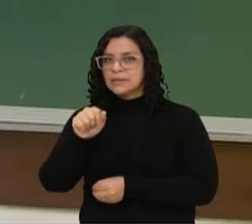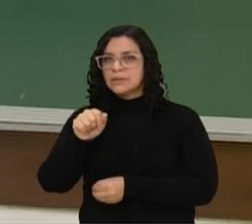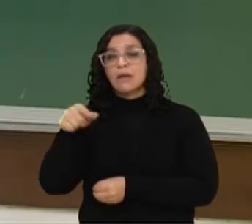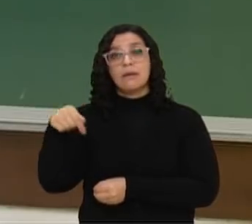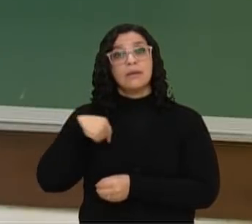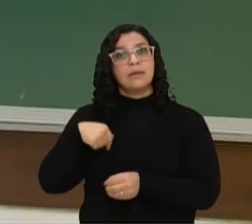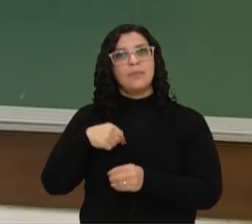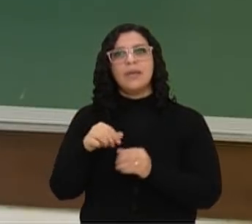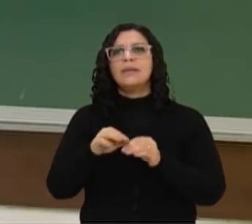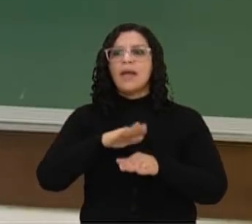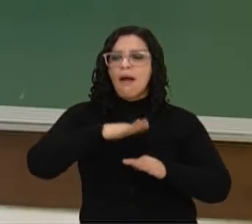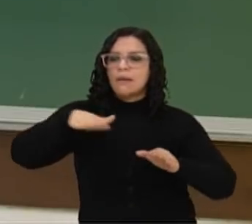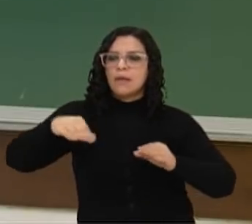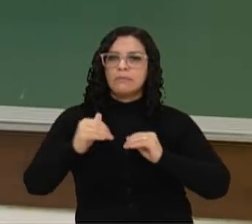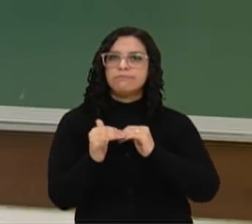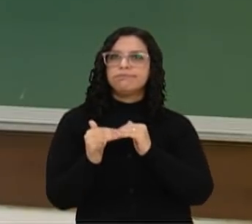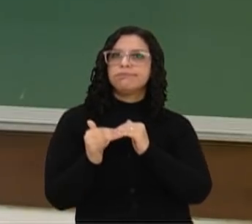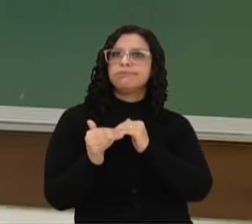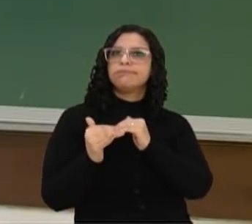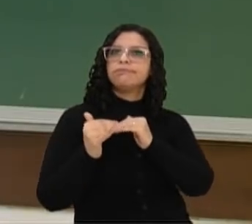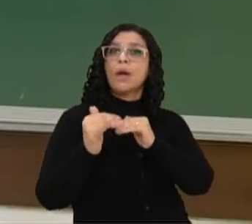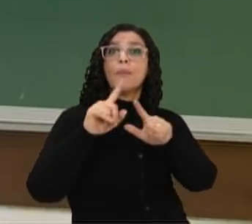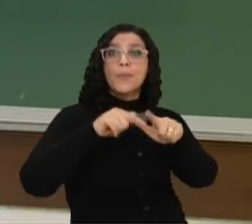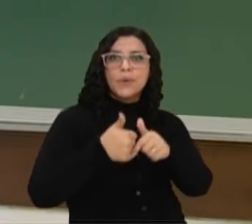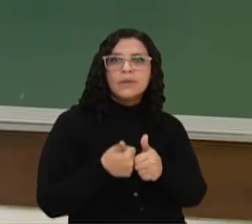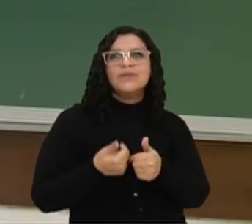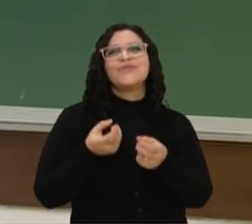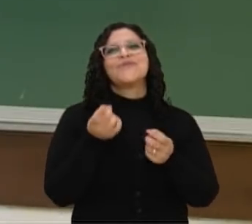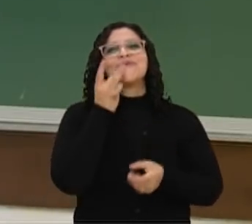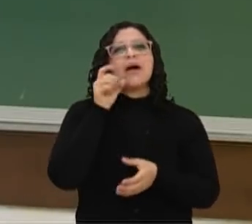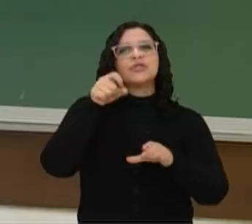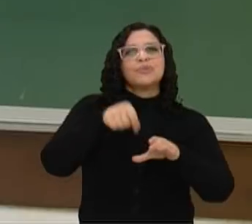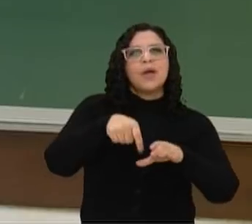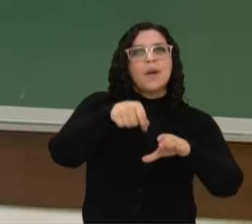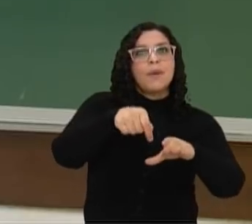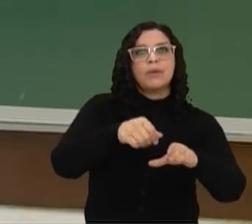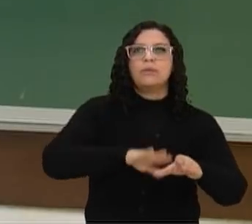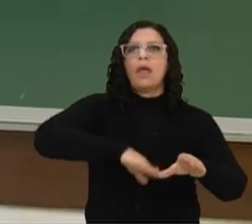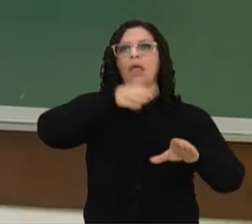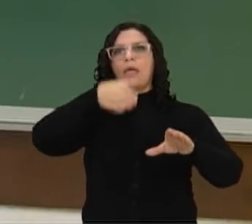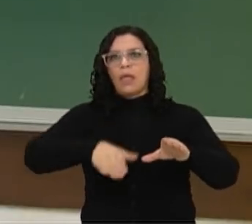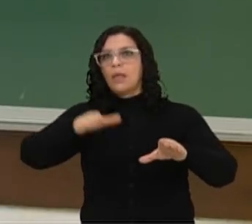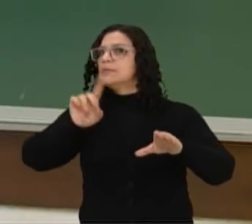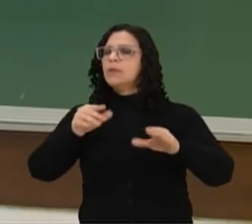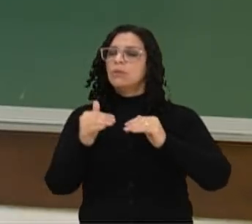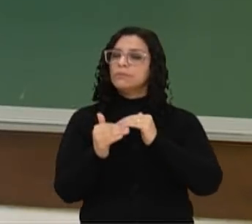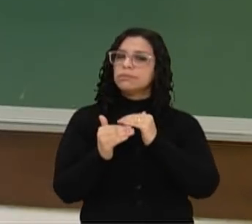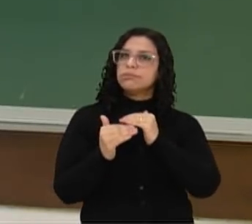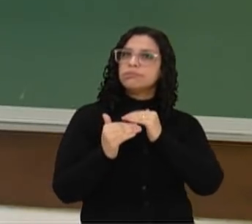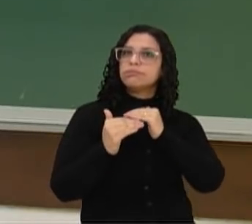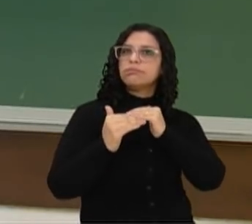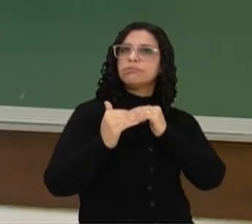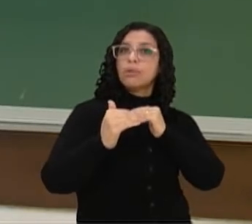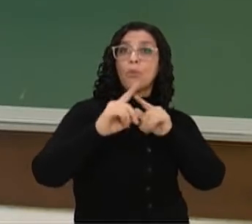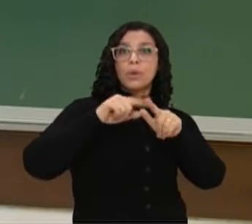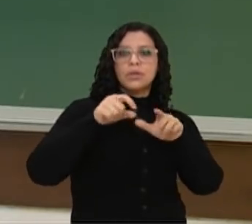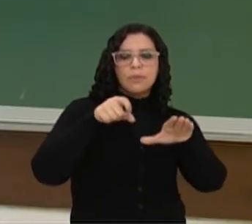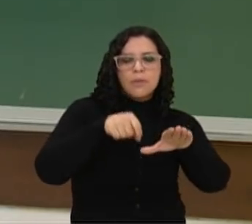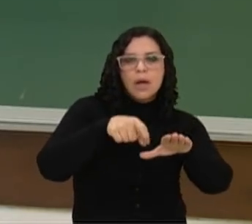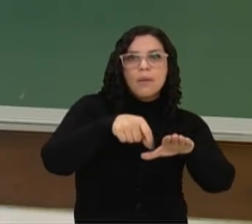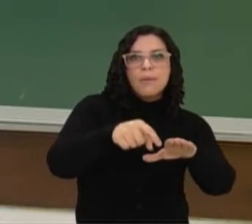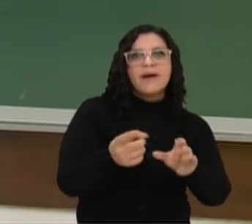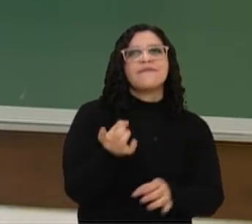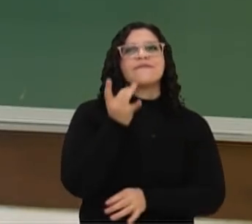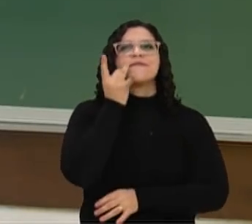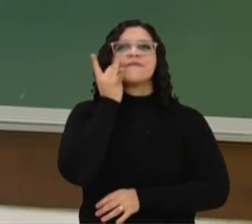que favorece o desenvolvimento da agricultura. Não é com muitas serras, é um relevo mais aplainado. Isso facilita